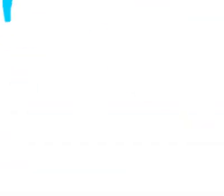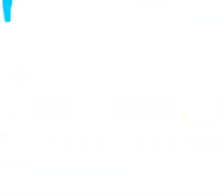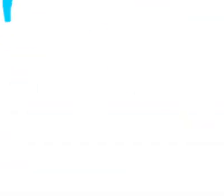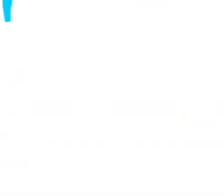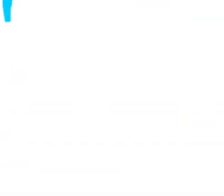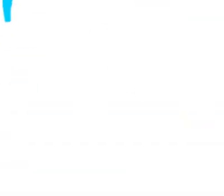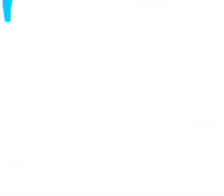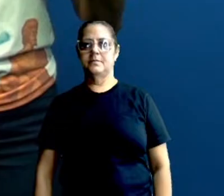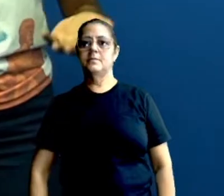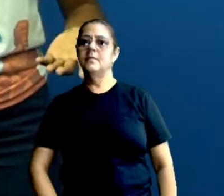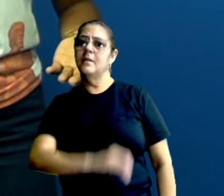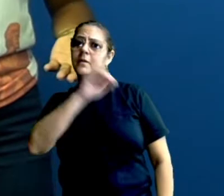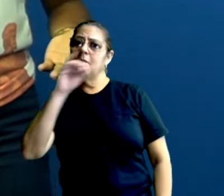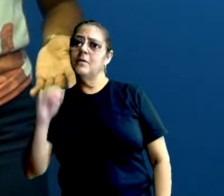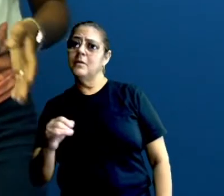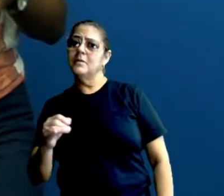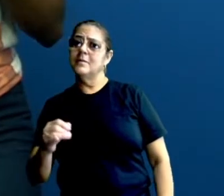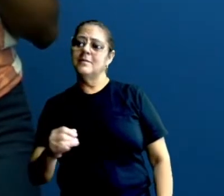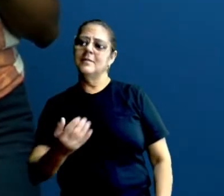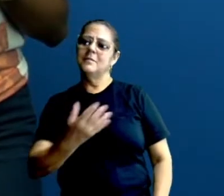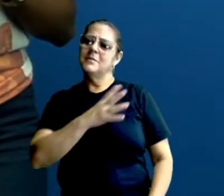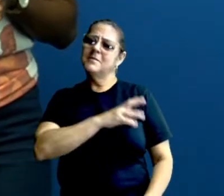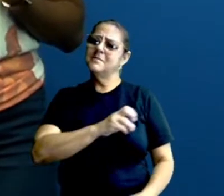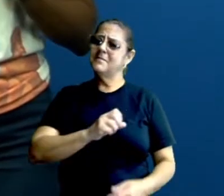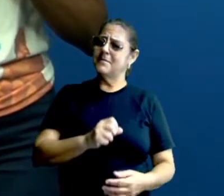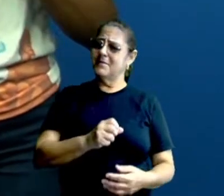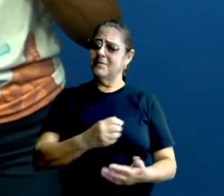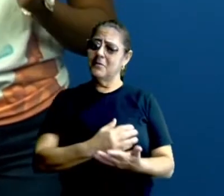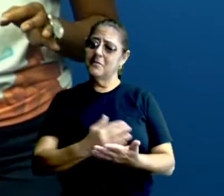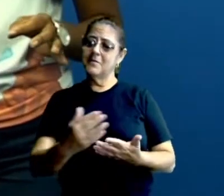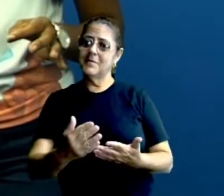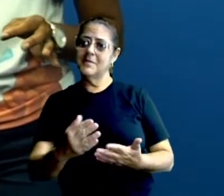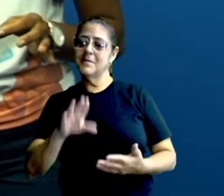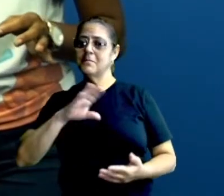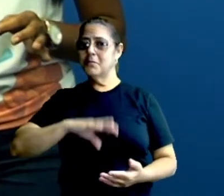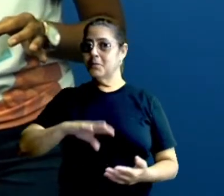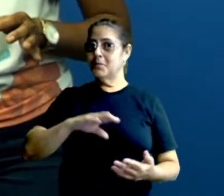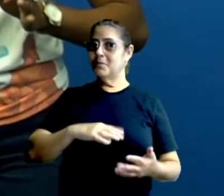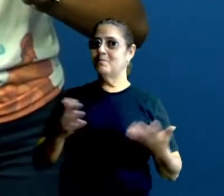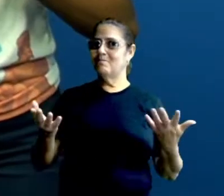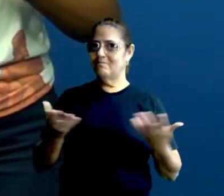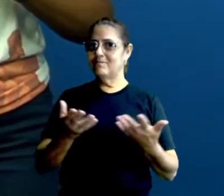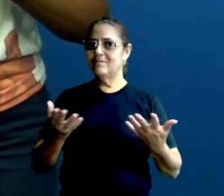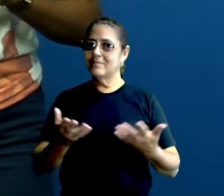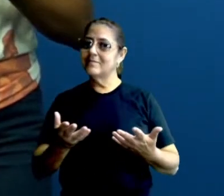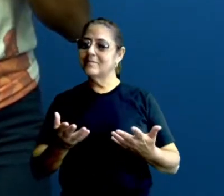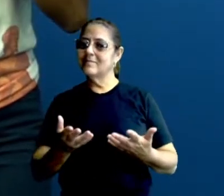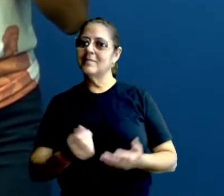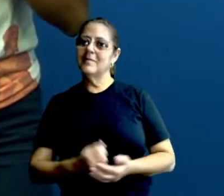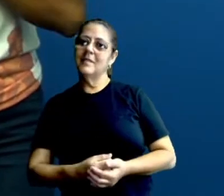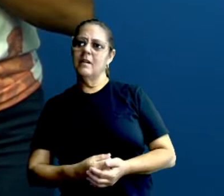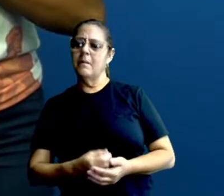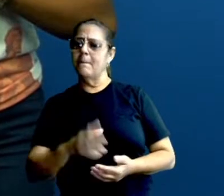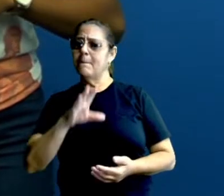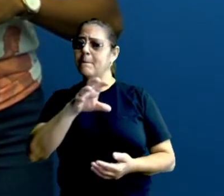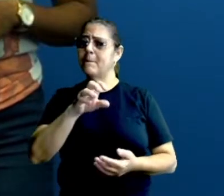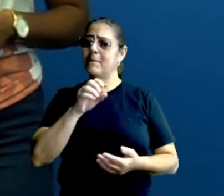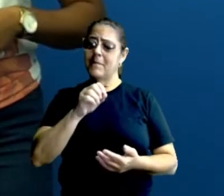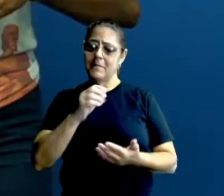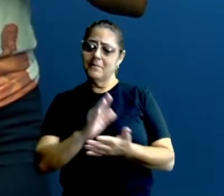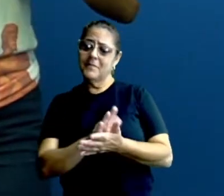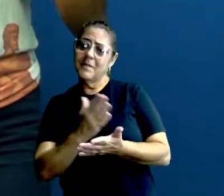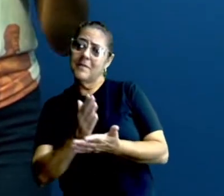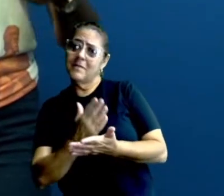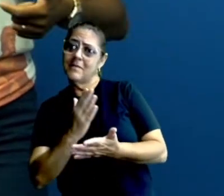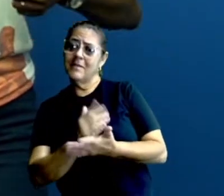o Olá amores vamos começar a nossa aula de língua portuguesa de hoje então já vai pegando